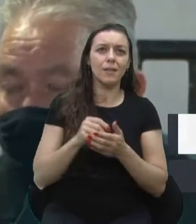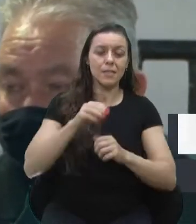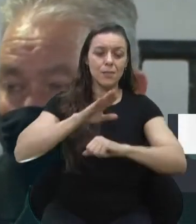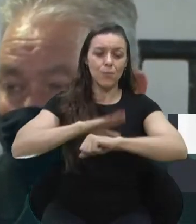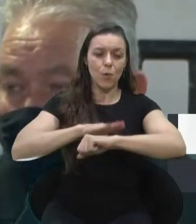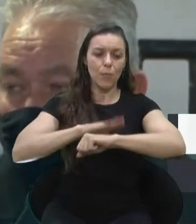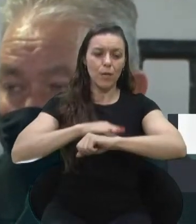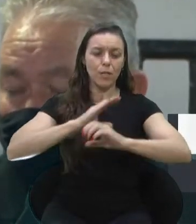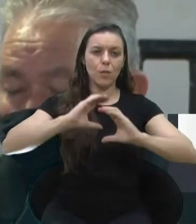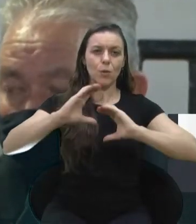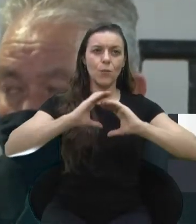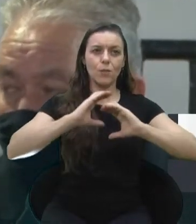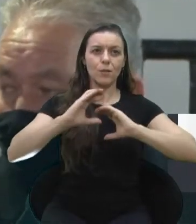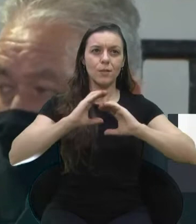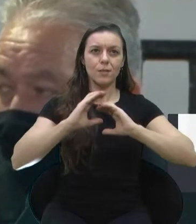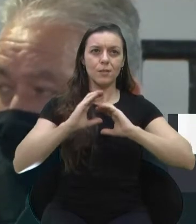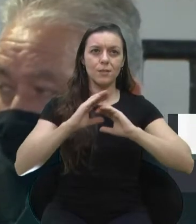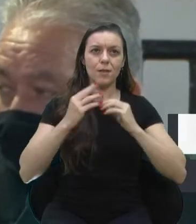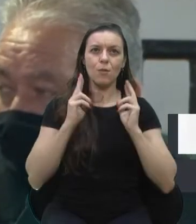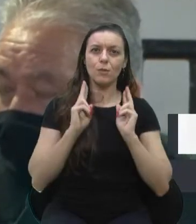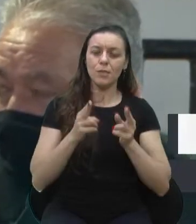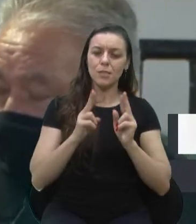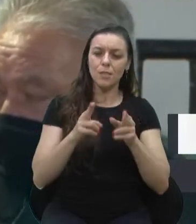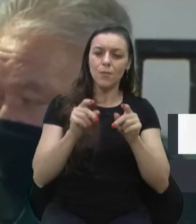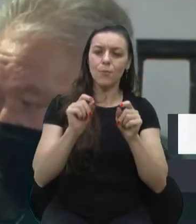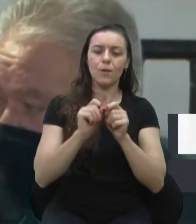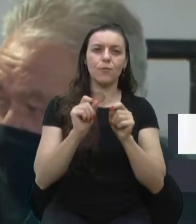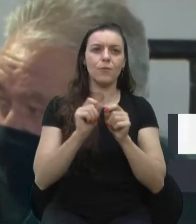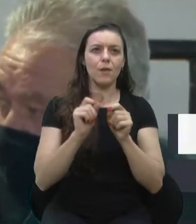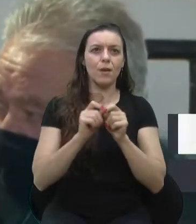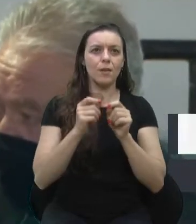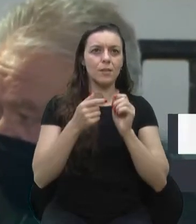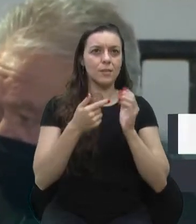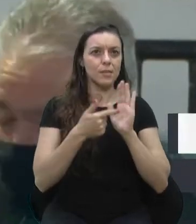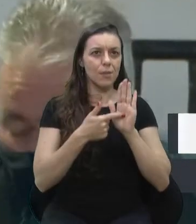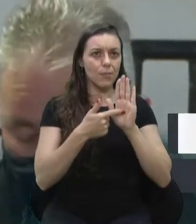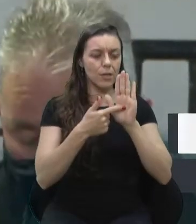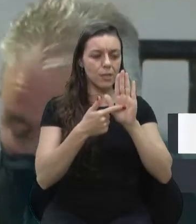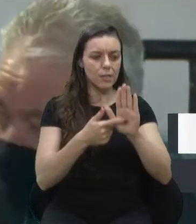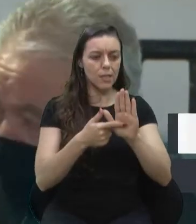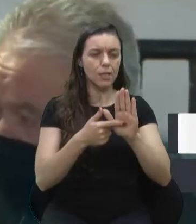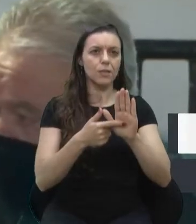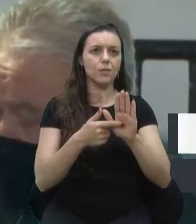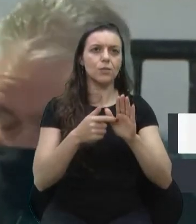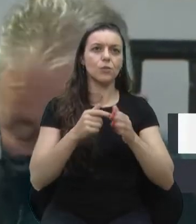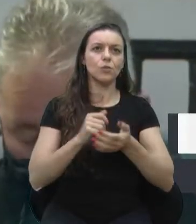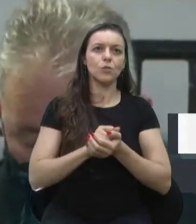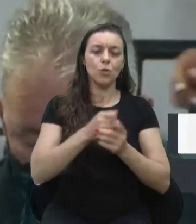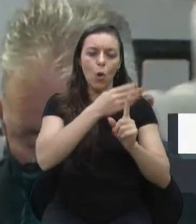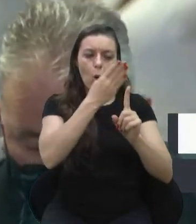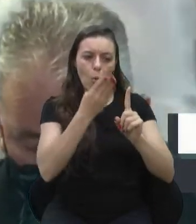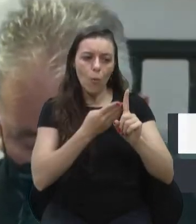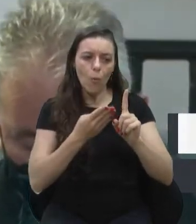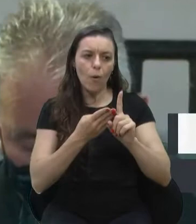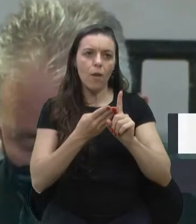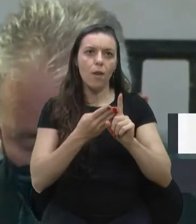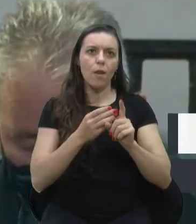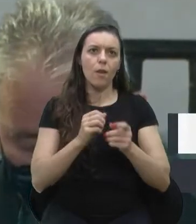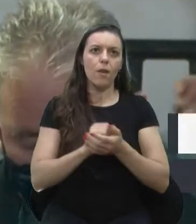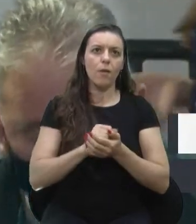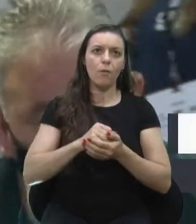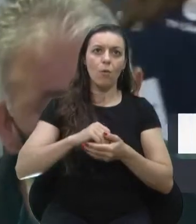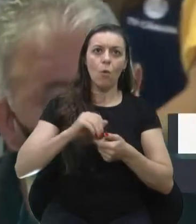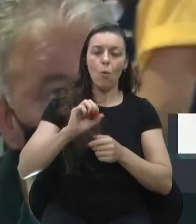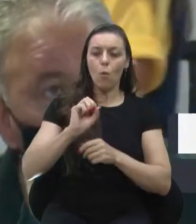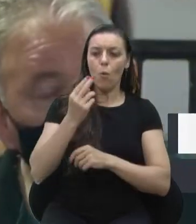pequenas comunicações é sempre para que a gente faça e apresente votos de congratulações, votos de louvor ou votos de